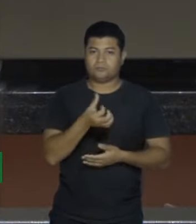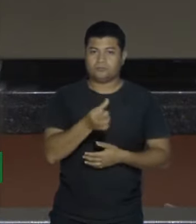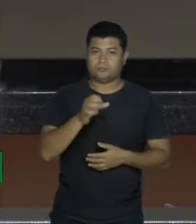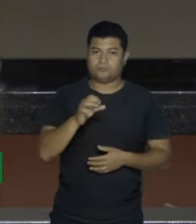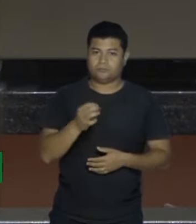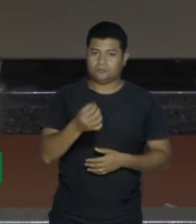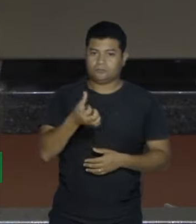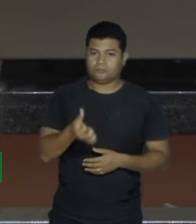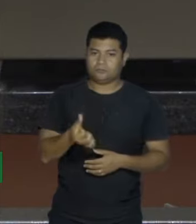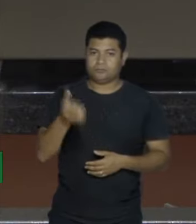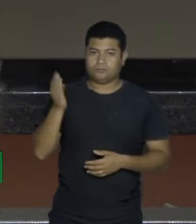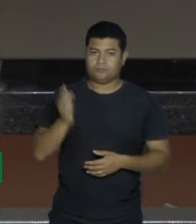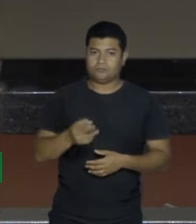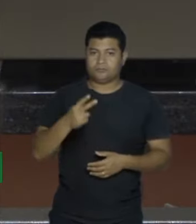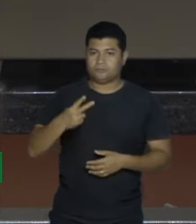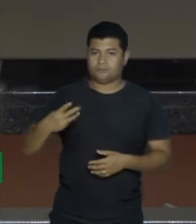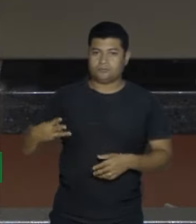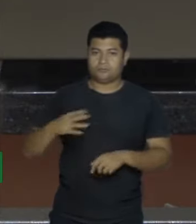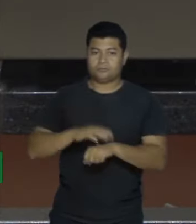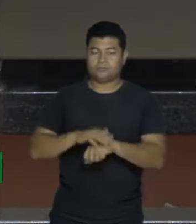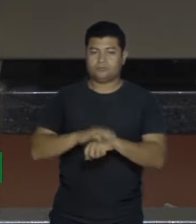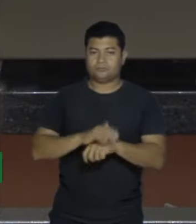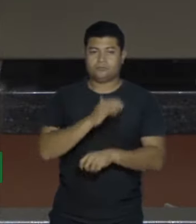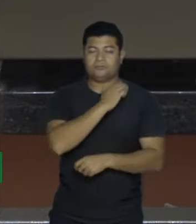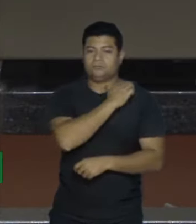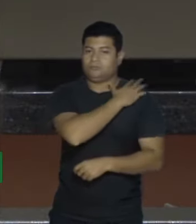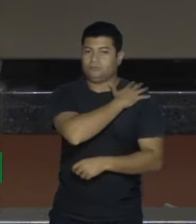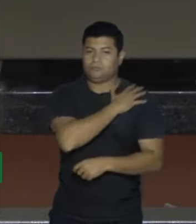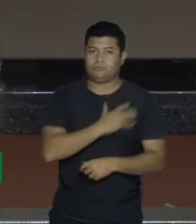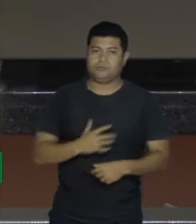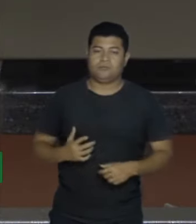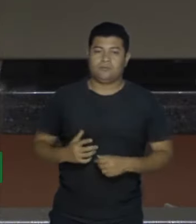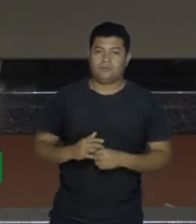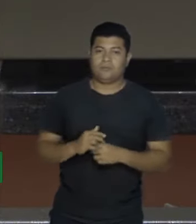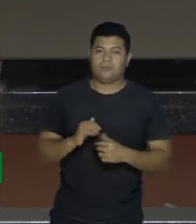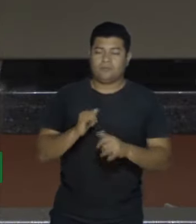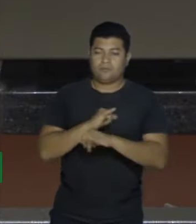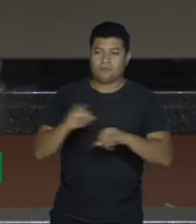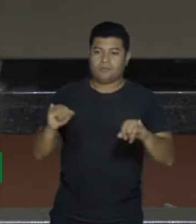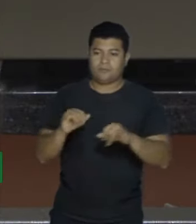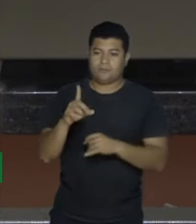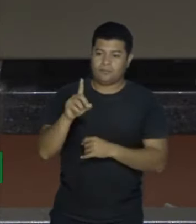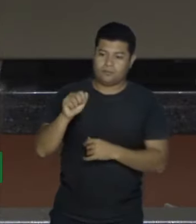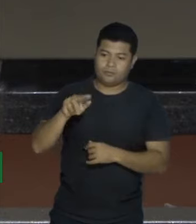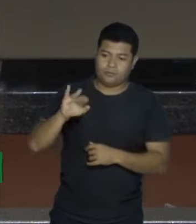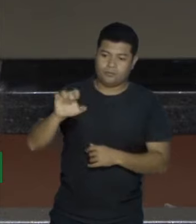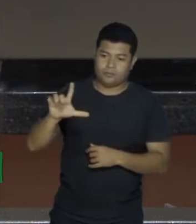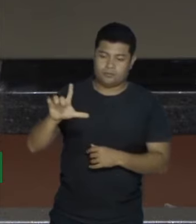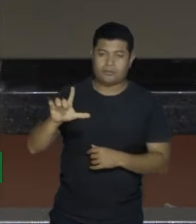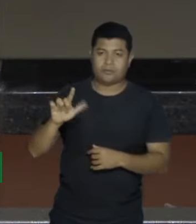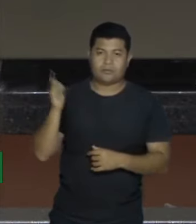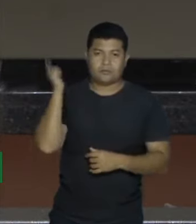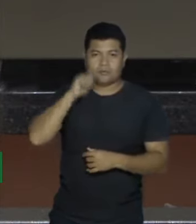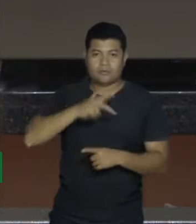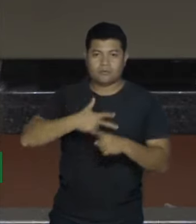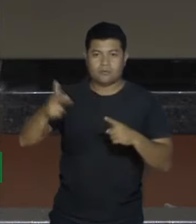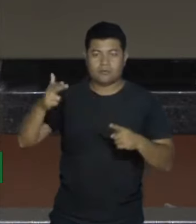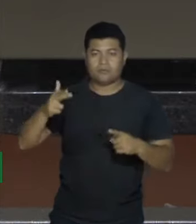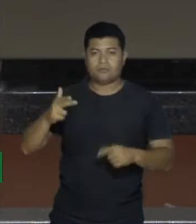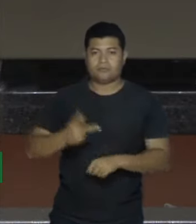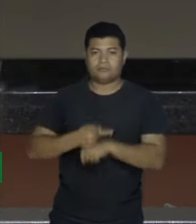2023 a torre Deputado Napoleão Bernardes manifestação da cláusula o atleta Daniel passou alto filho pelo título de campeão sul-americano de